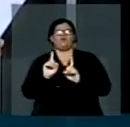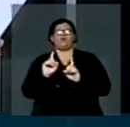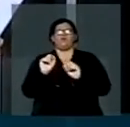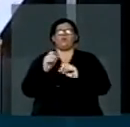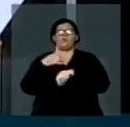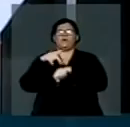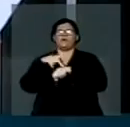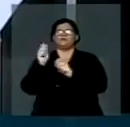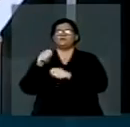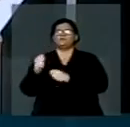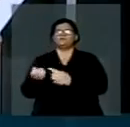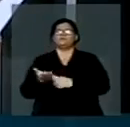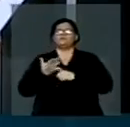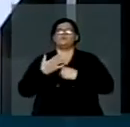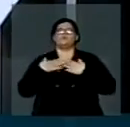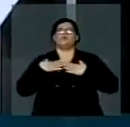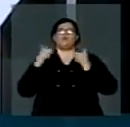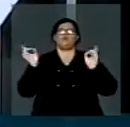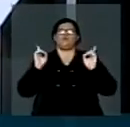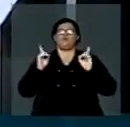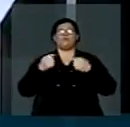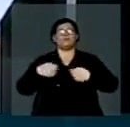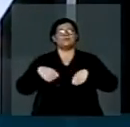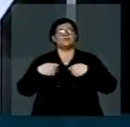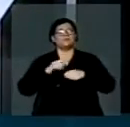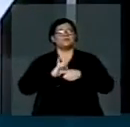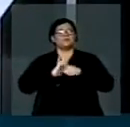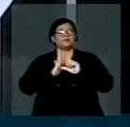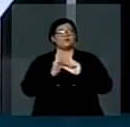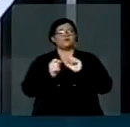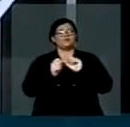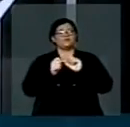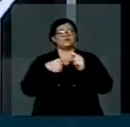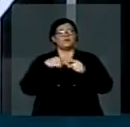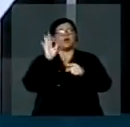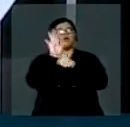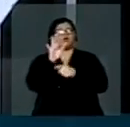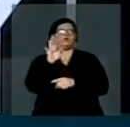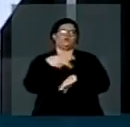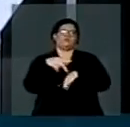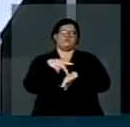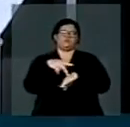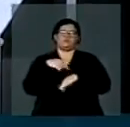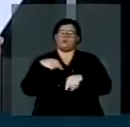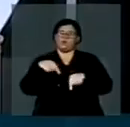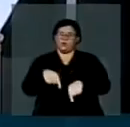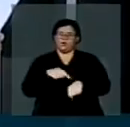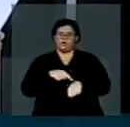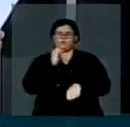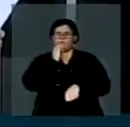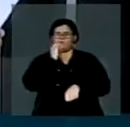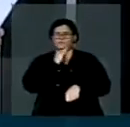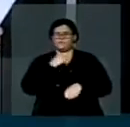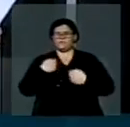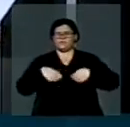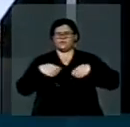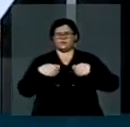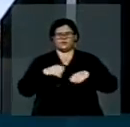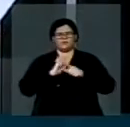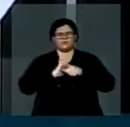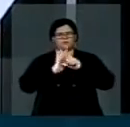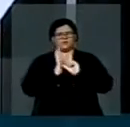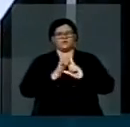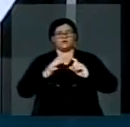nós. Precisamos, antes de tudo, fazer a nossa parte. Neste momento, precisamos nos antecipar às demandas exigidas